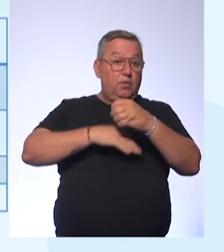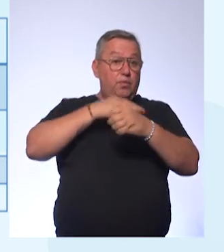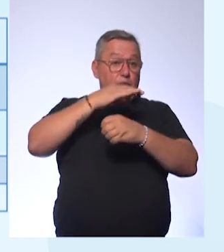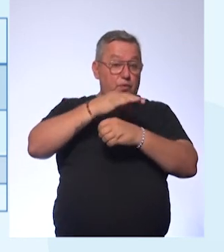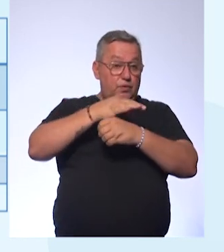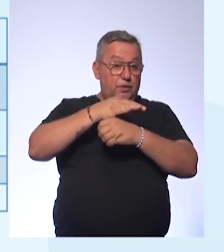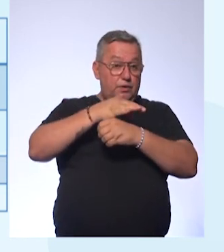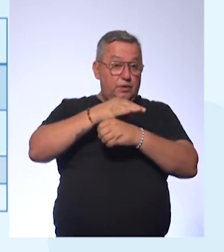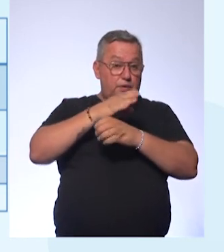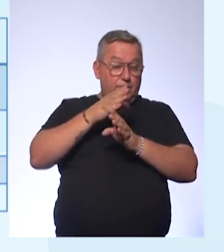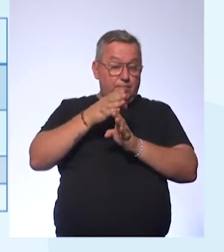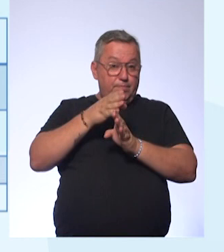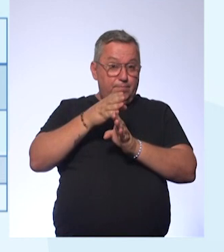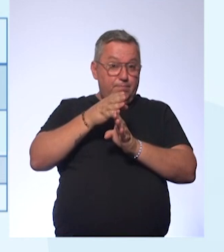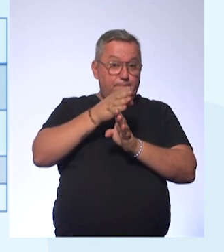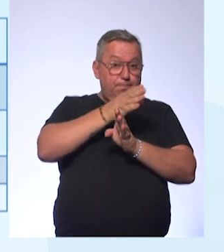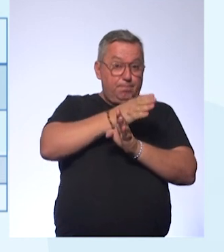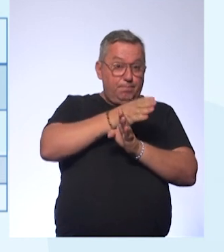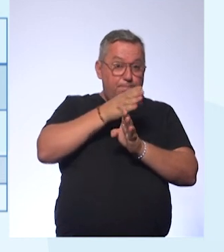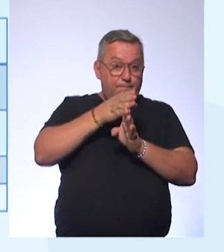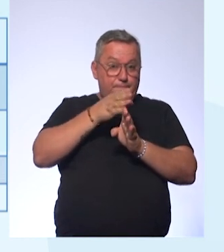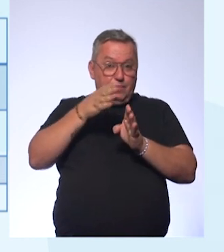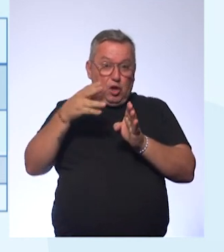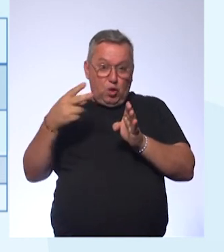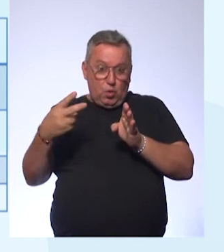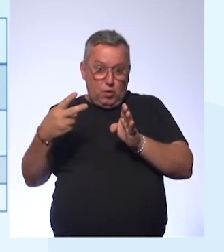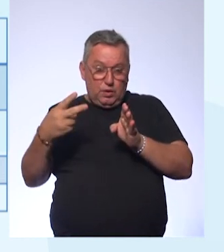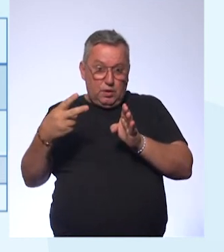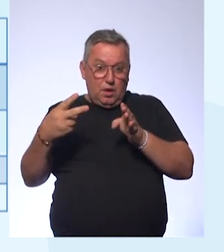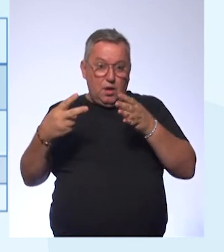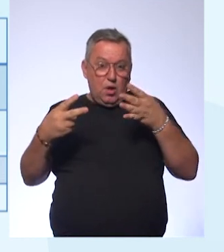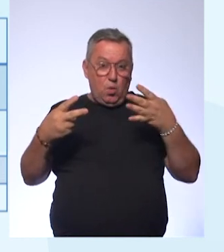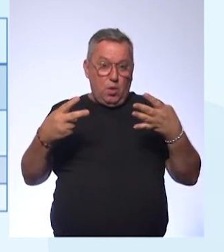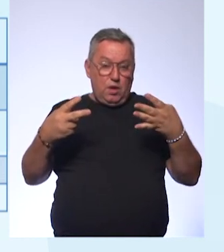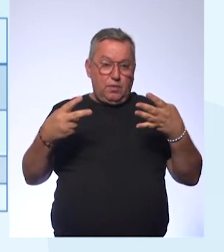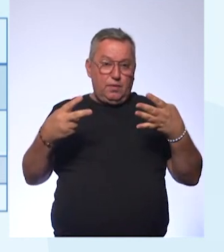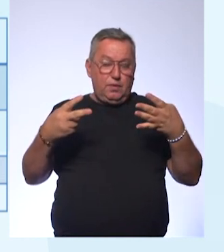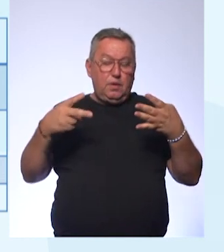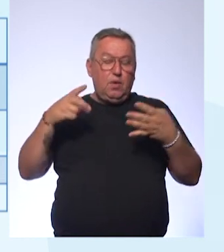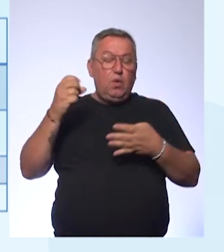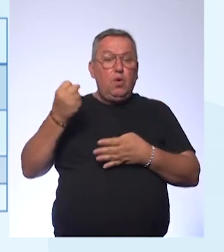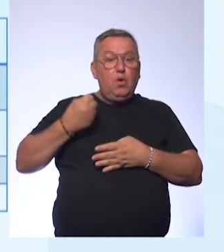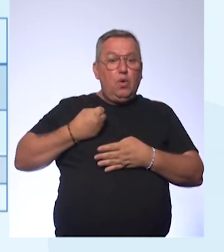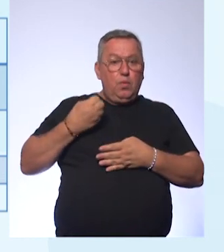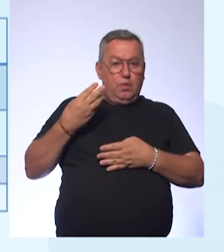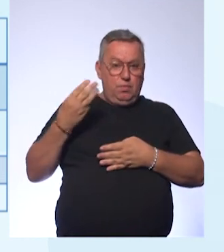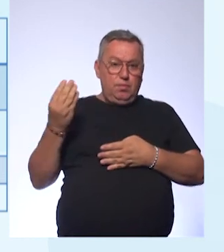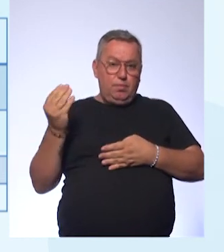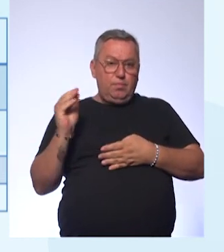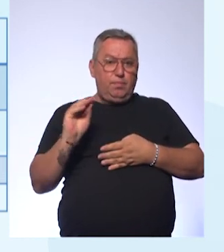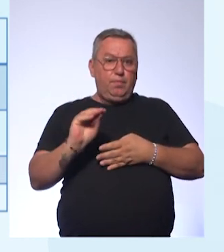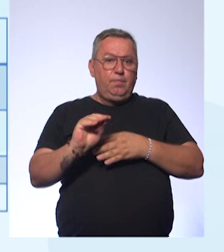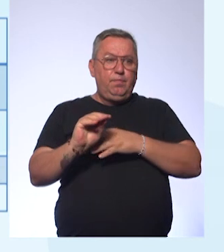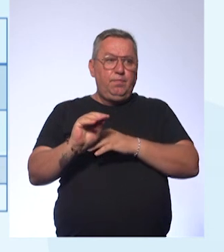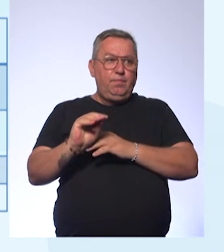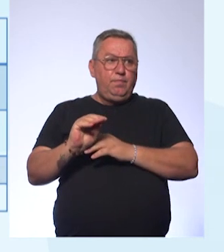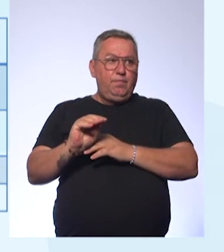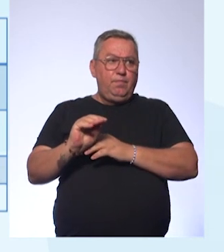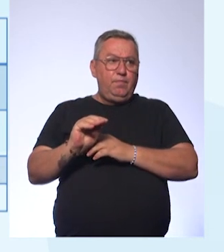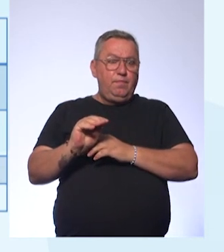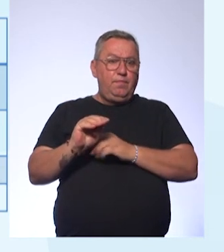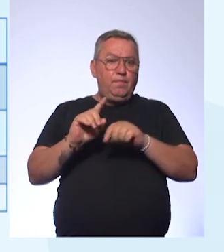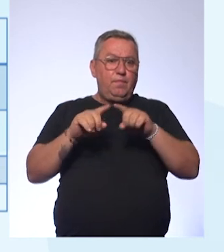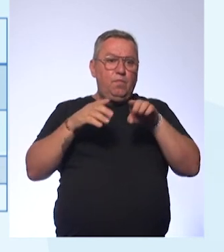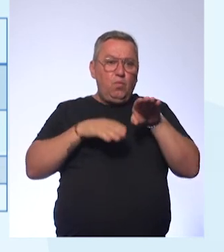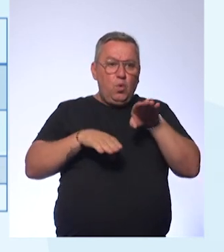2 átomos do lado dos produtos, se eu colocar aqui o número 3, ok?